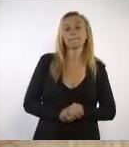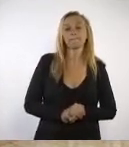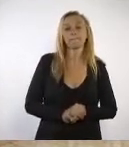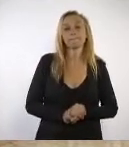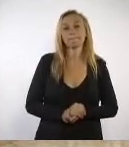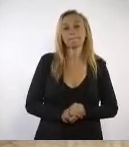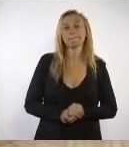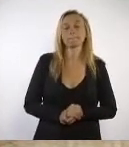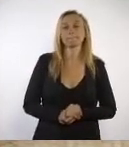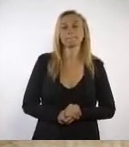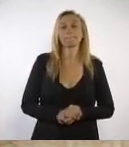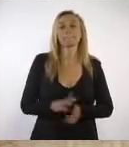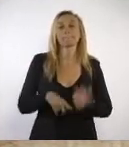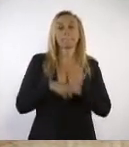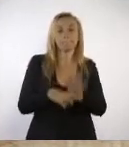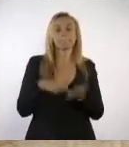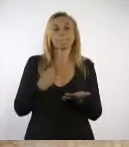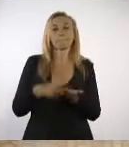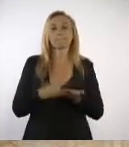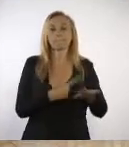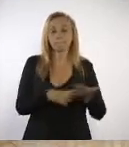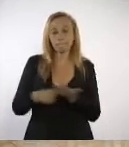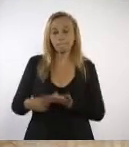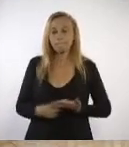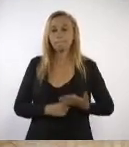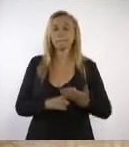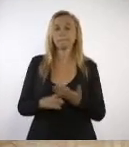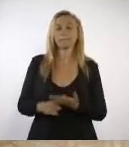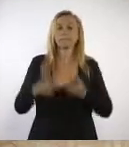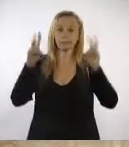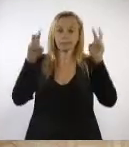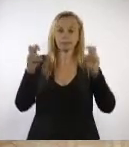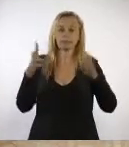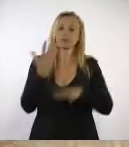de contribuição para o acordo que a gente vai tentar pactuar em relação ao Carnaval 2020.